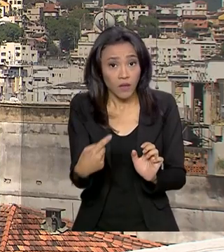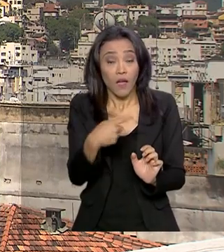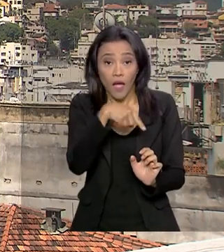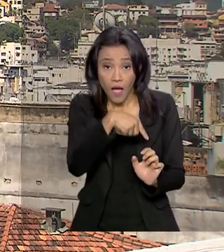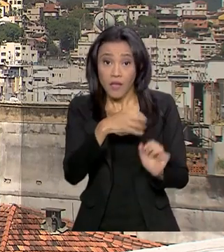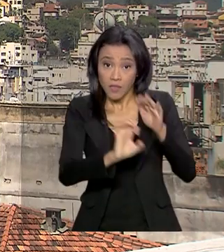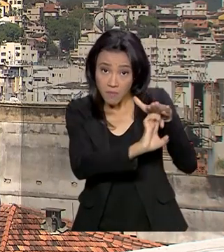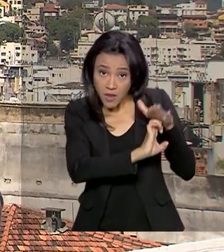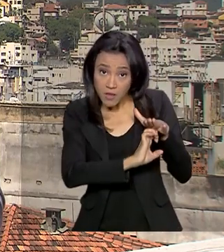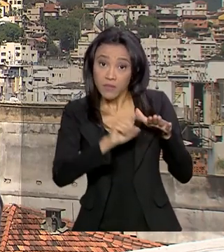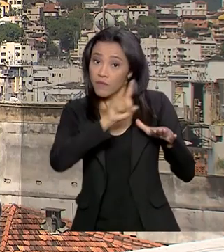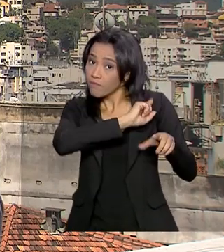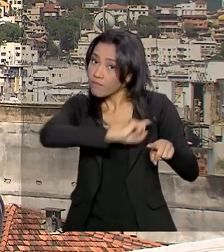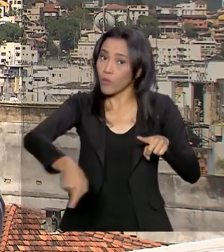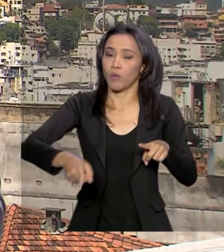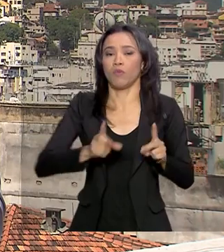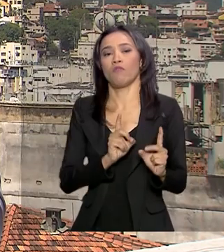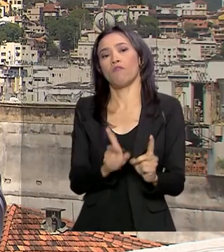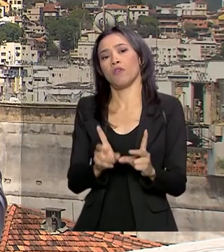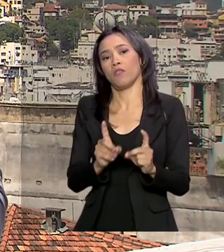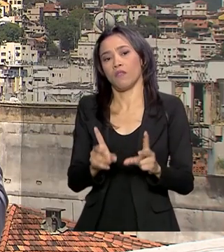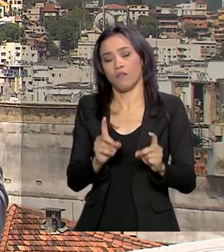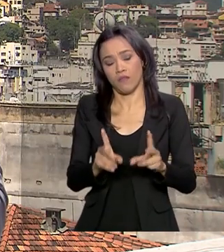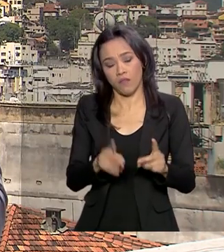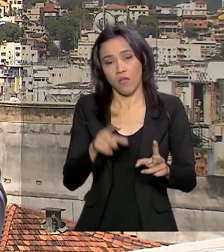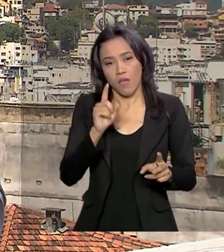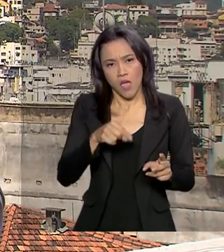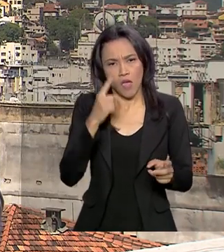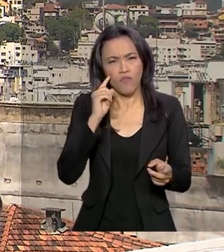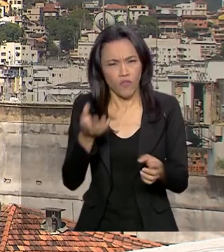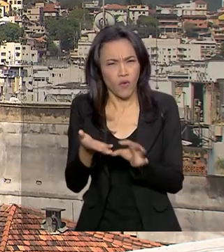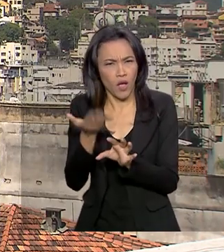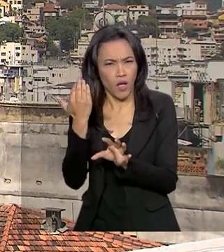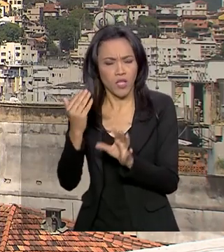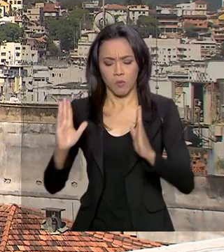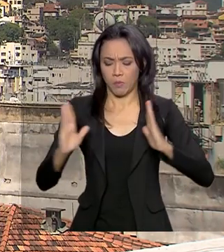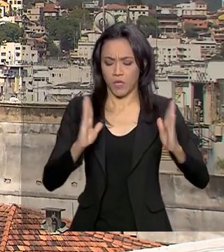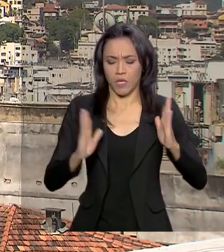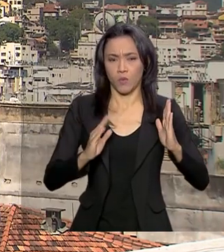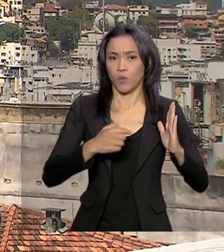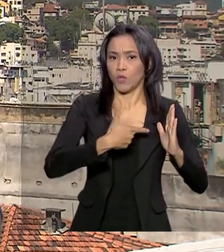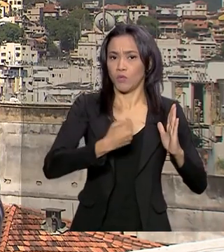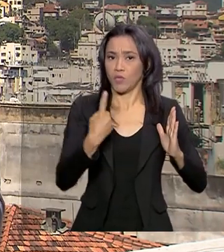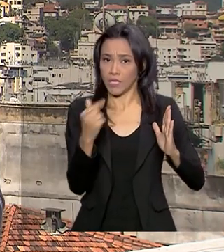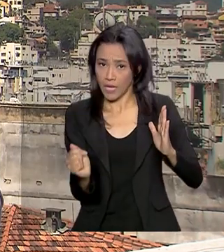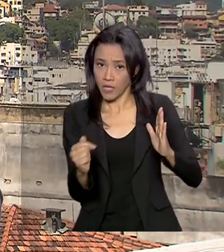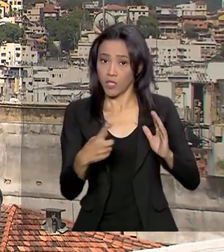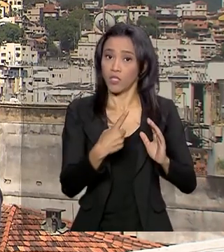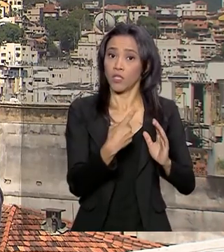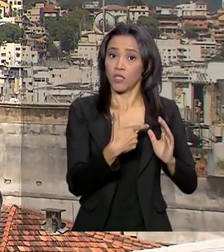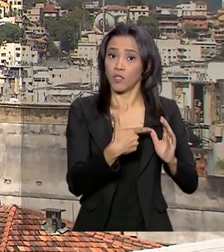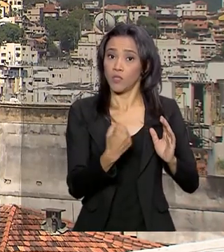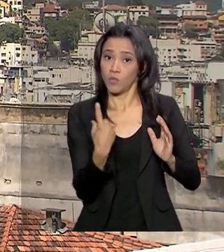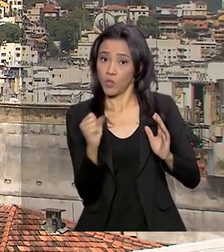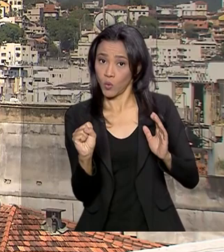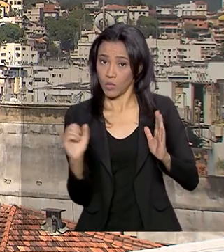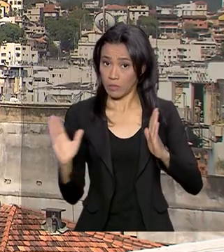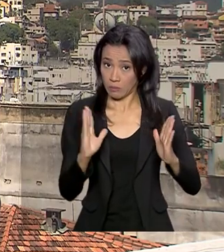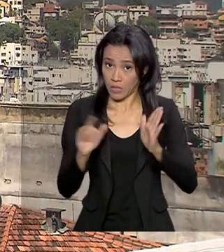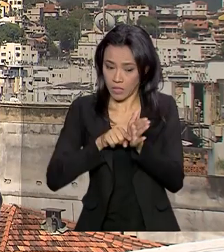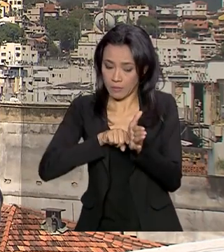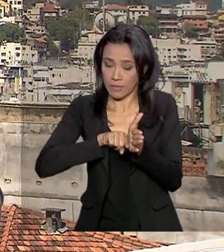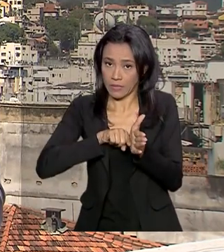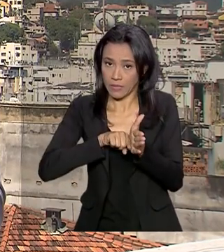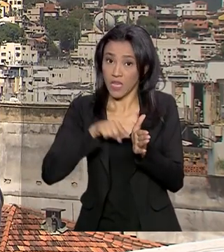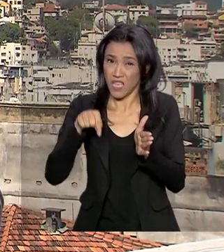comercialização suspensa. Essa análise se refere a coletas realizadas entre 2017 e 2018. Apesar do número